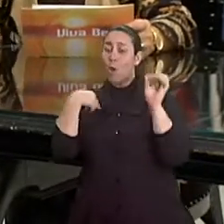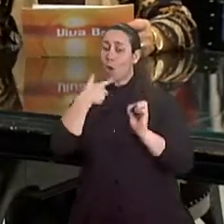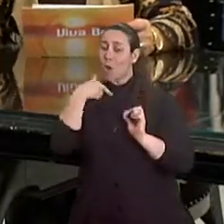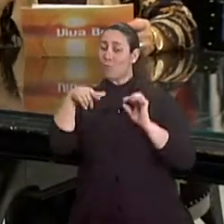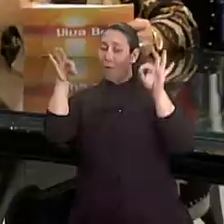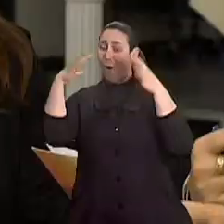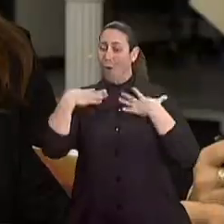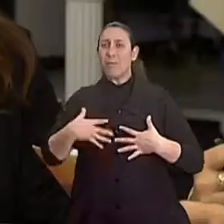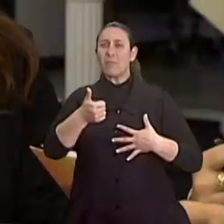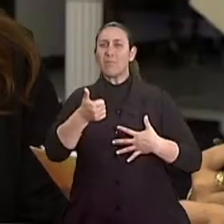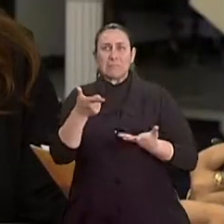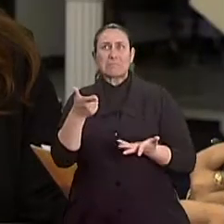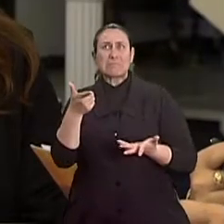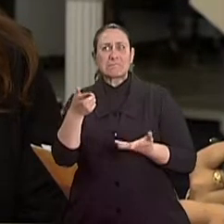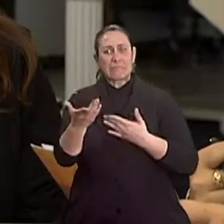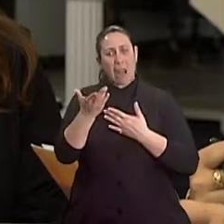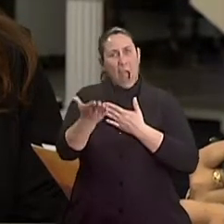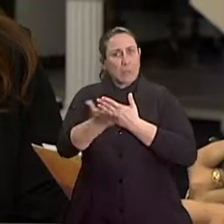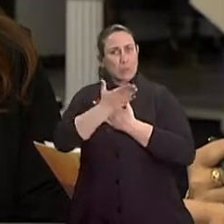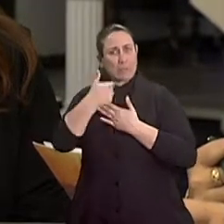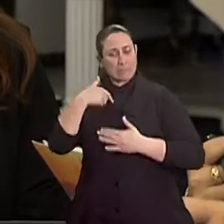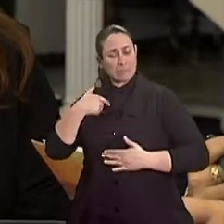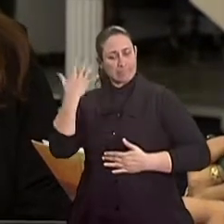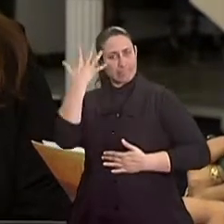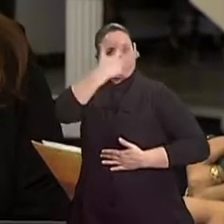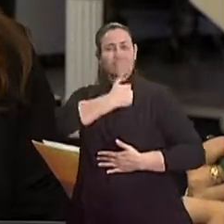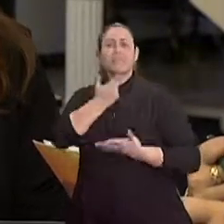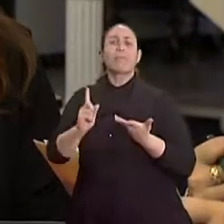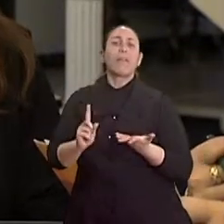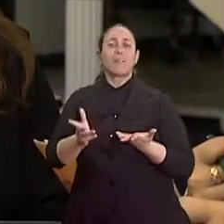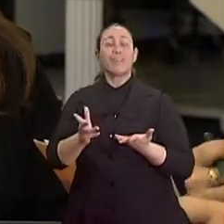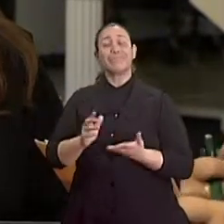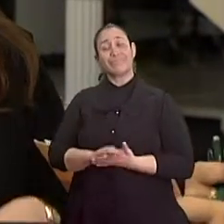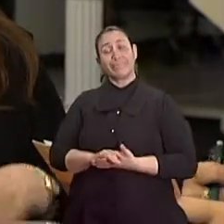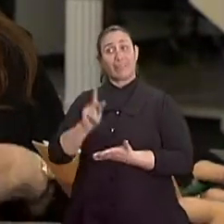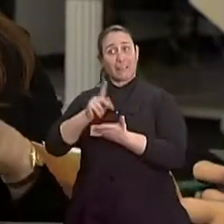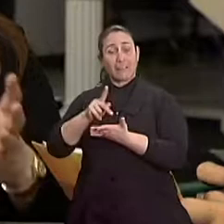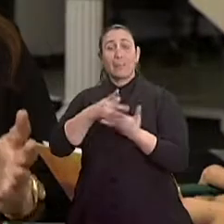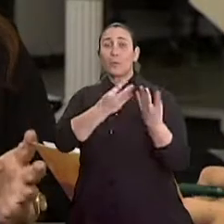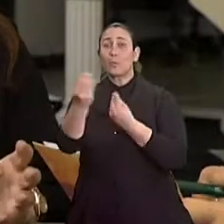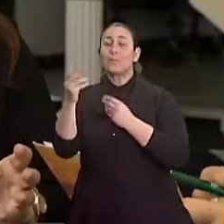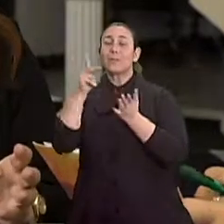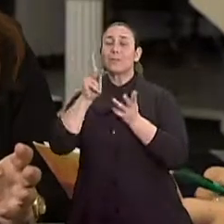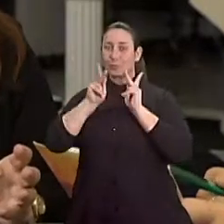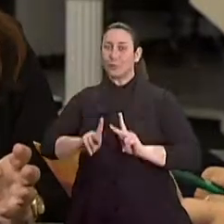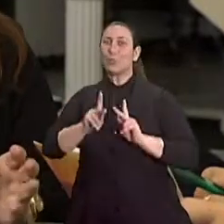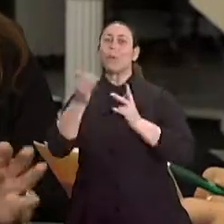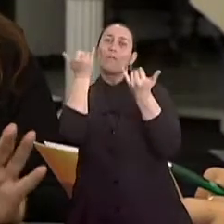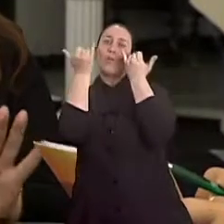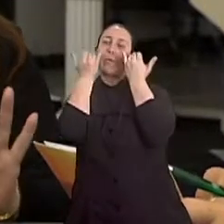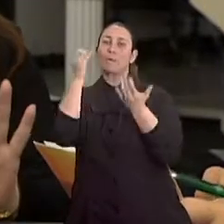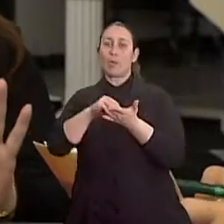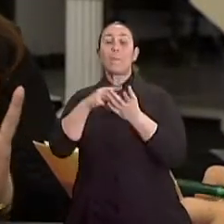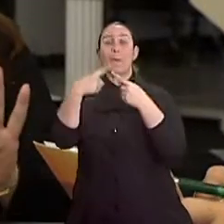será que vai me valorizar? É, o problema todo é a informação. A informação que vem via novela. Então,